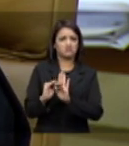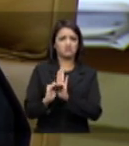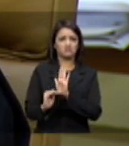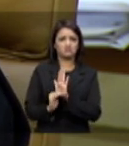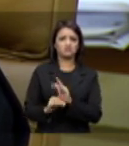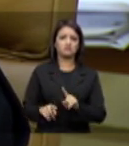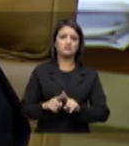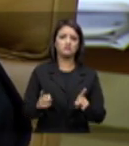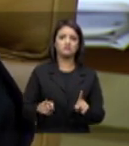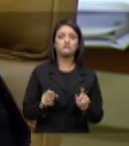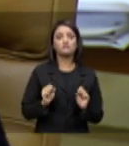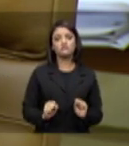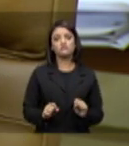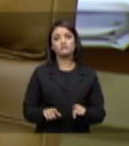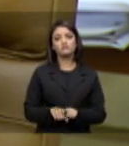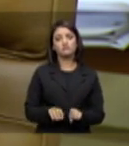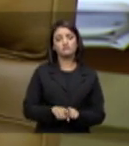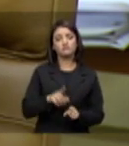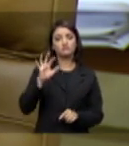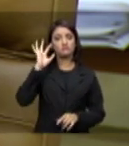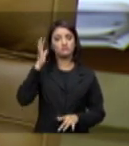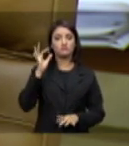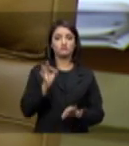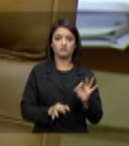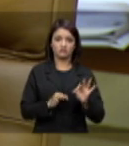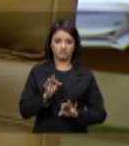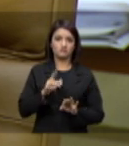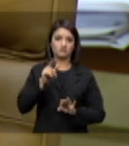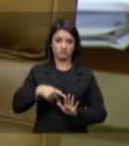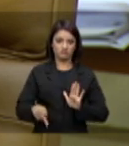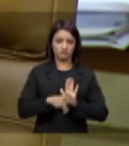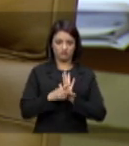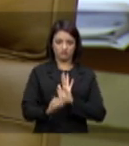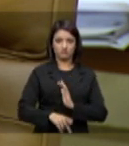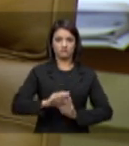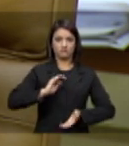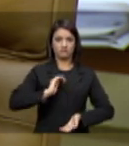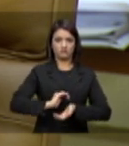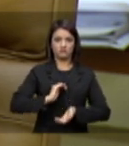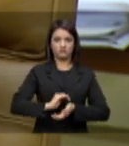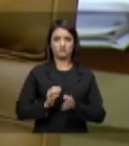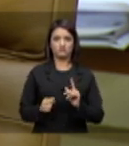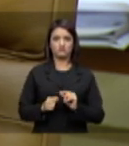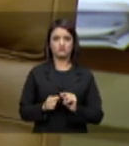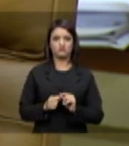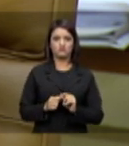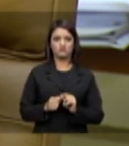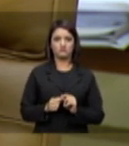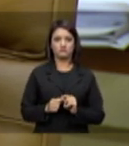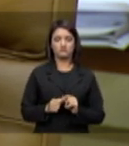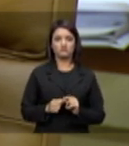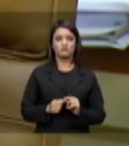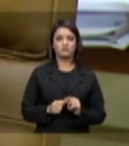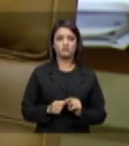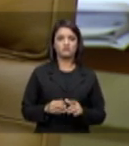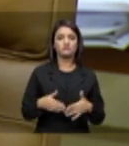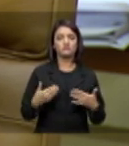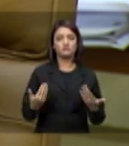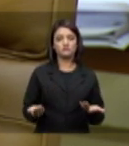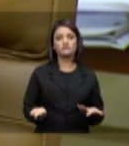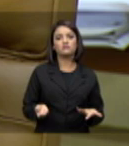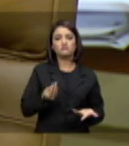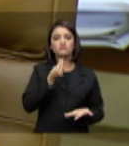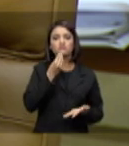pudesse sobrevir a decisão judicial e neste caso do supremo tribunal federal e portanto eventualmente poderia ser